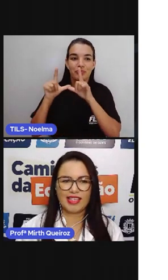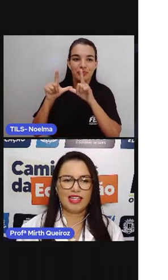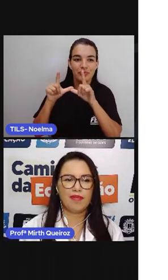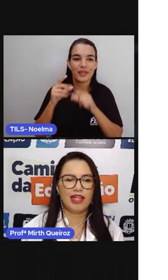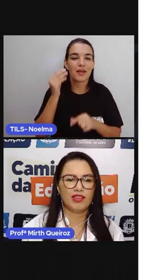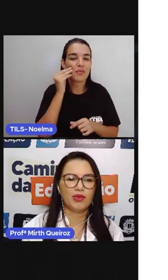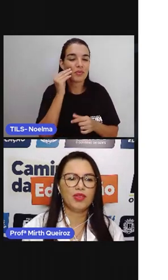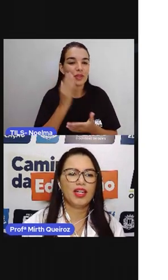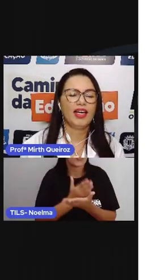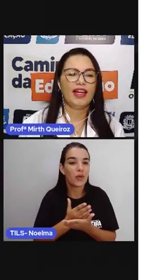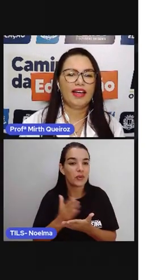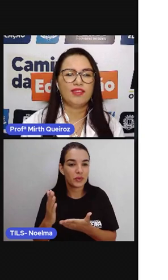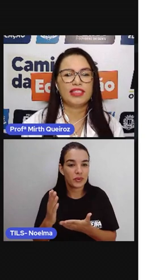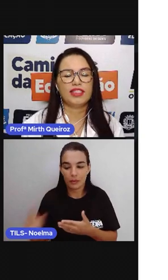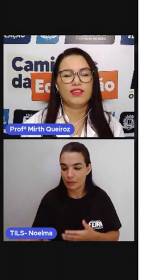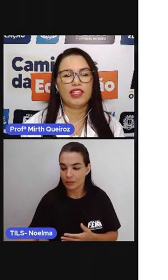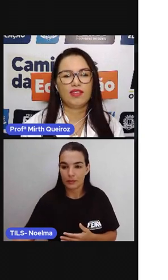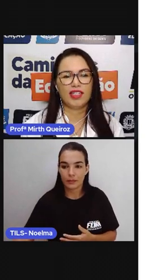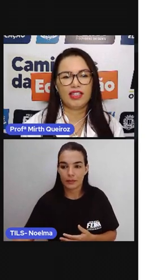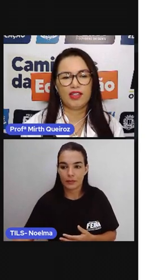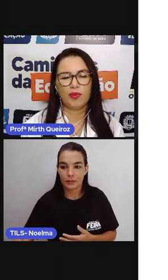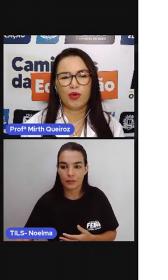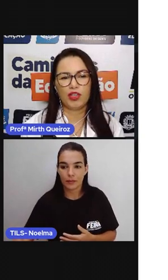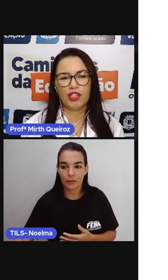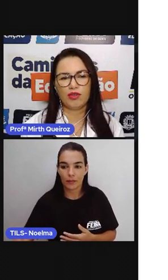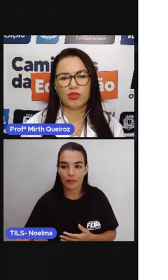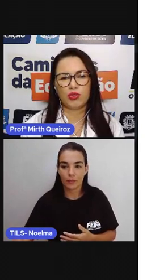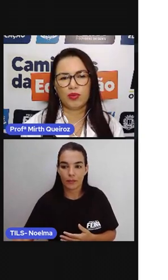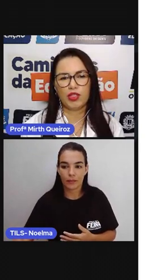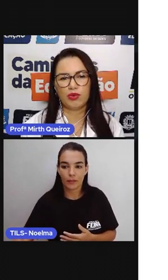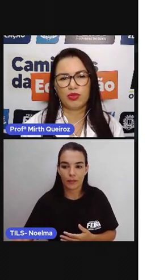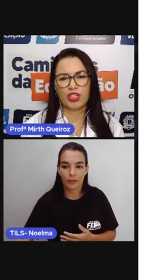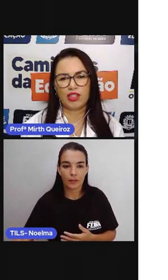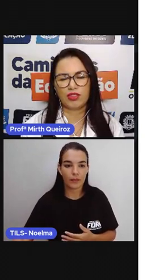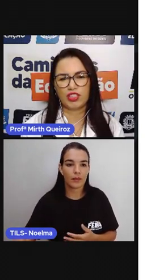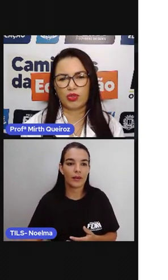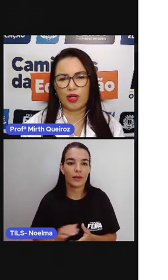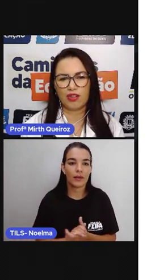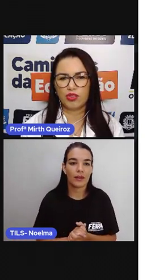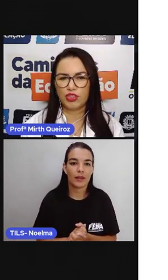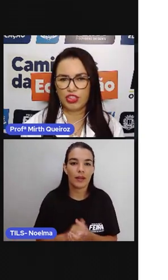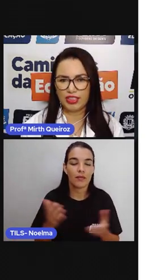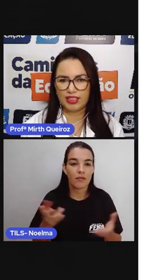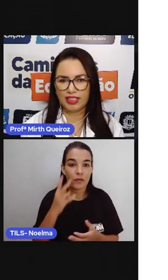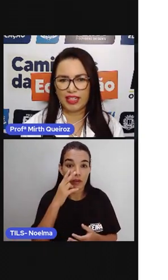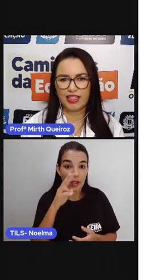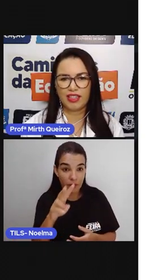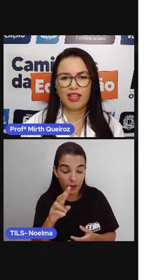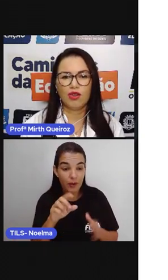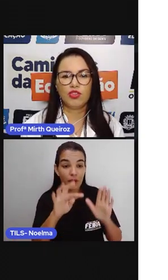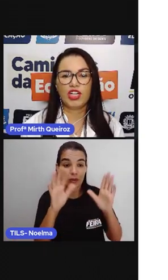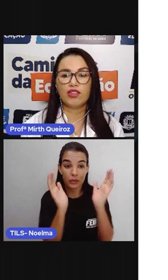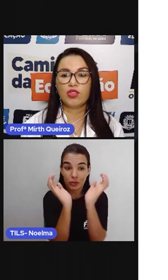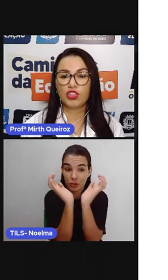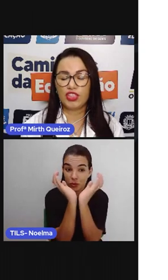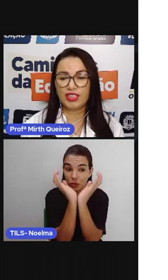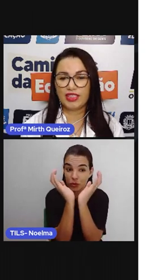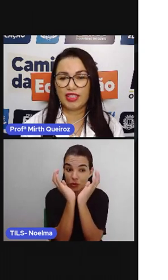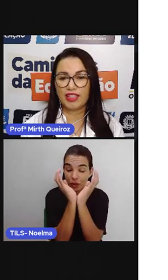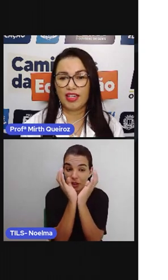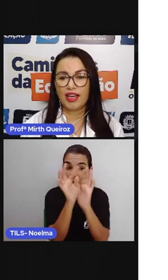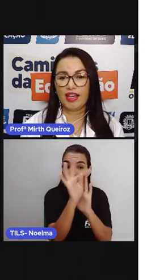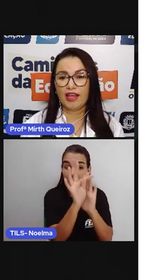dar seguimento. Vocês viram aí um pouquinho sobre o gênero textual notícia, né? O gênero